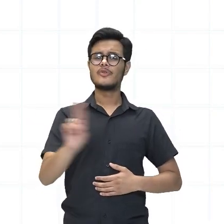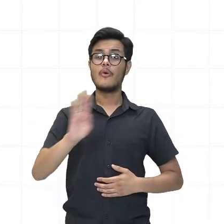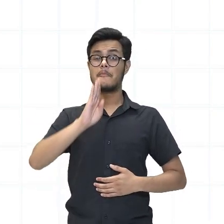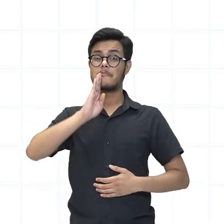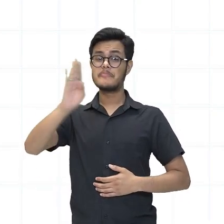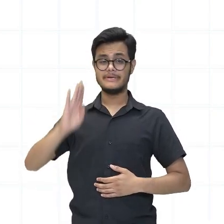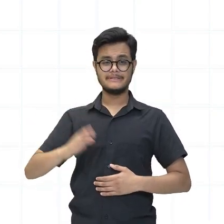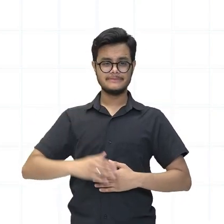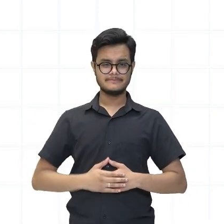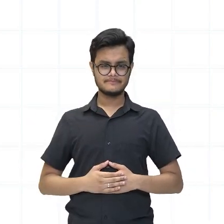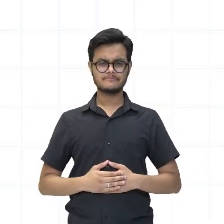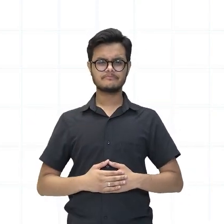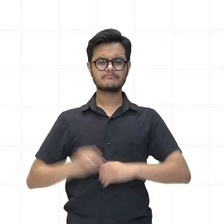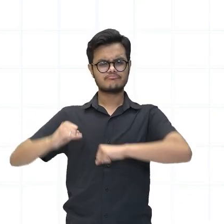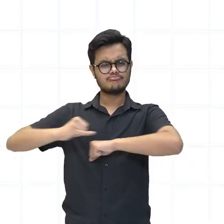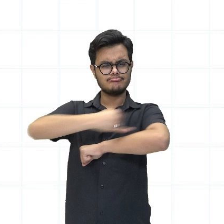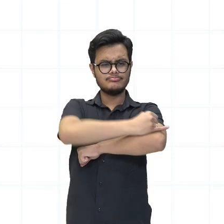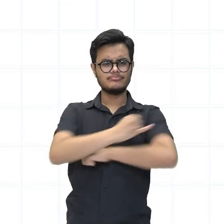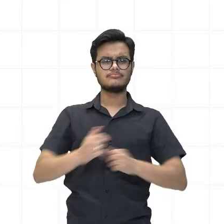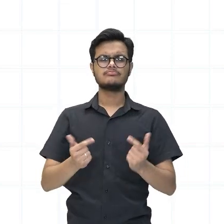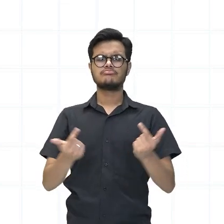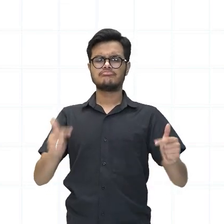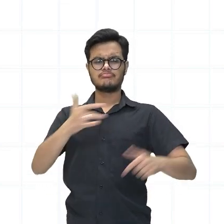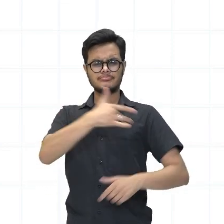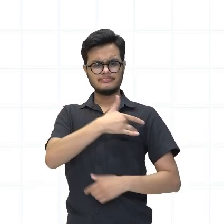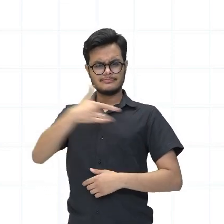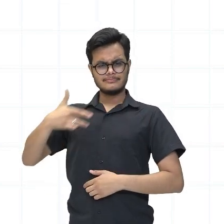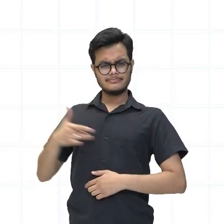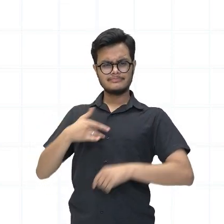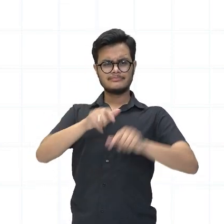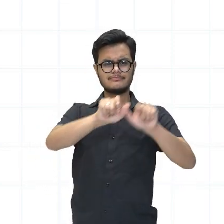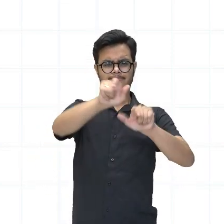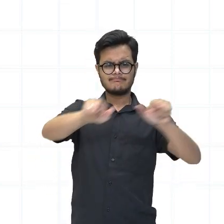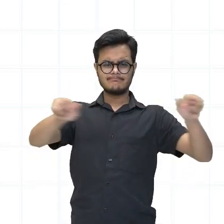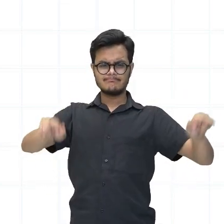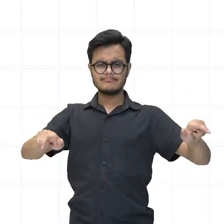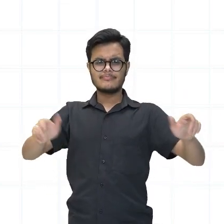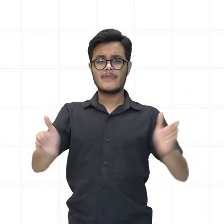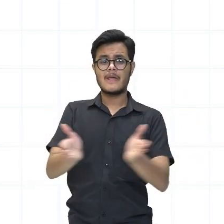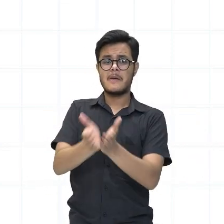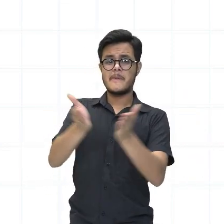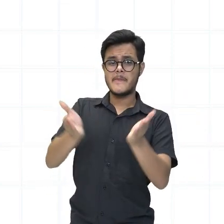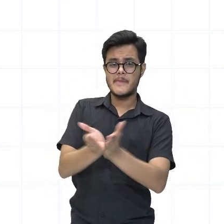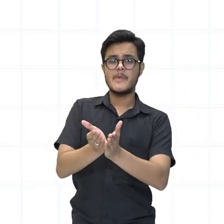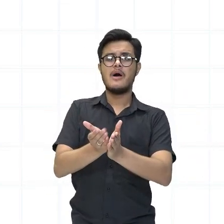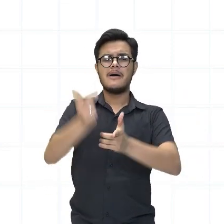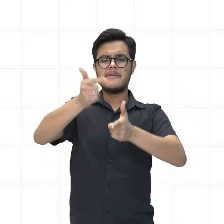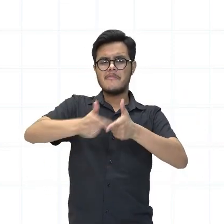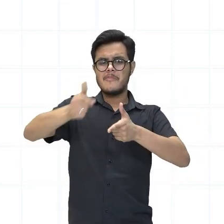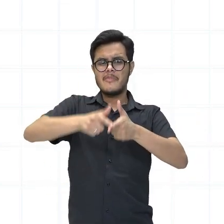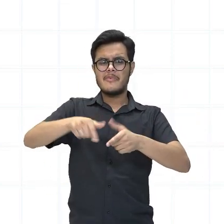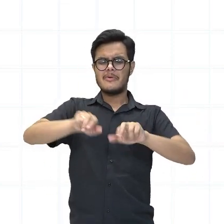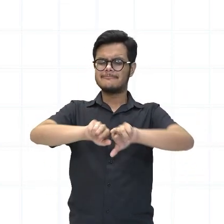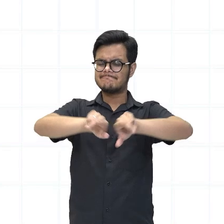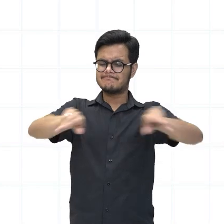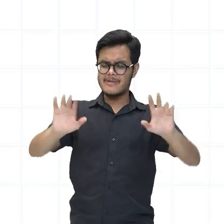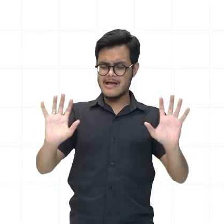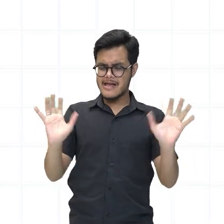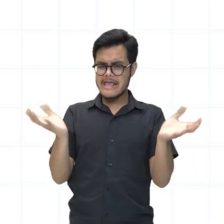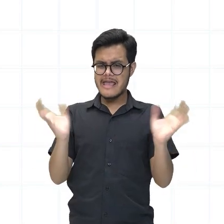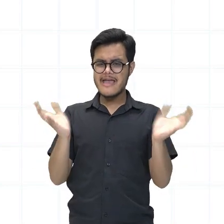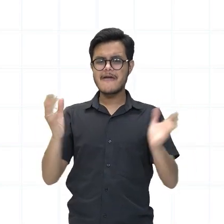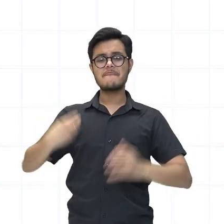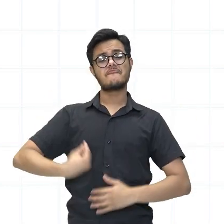é Sem infraestrutura e acesso à saúde, população periférica é